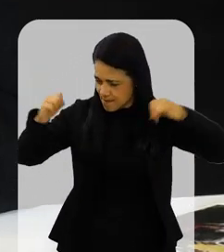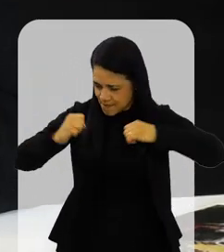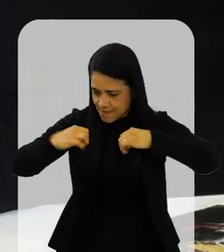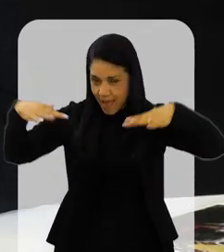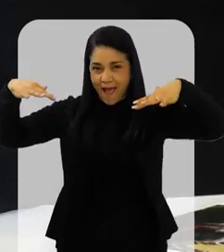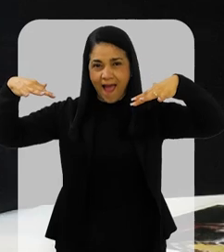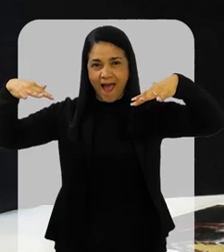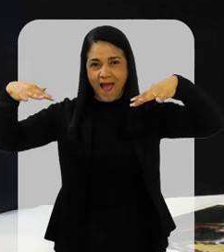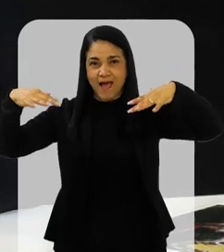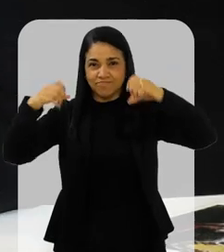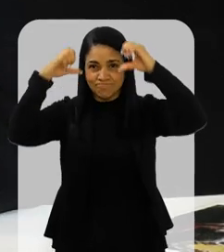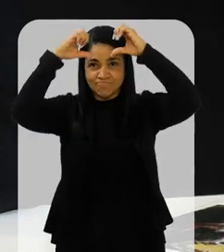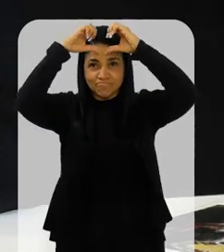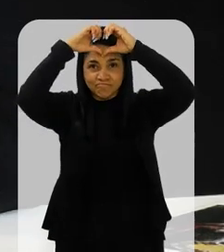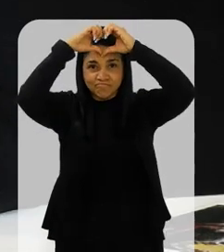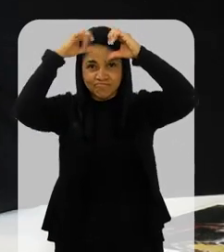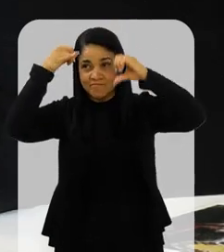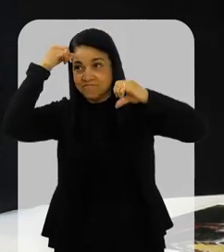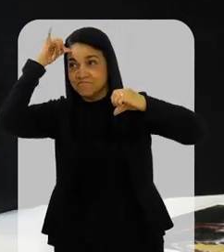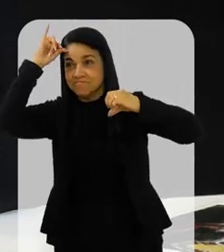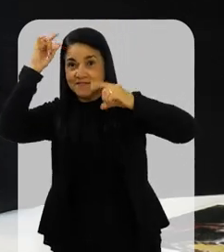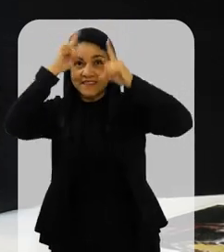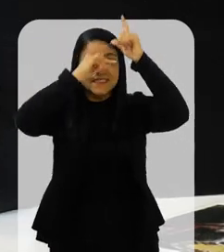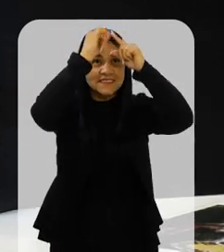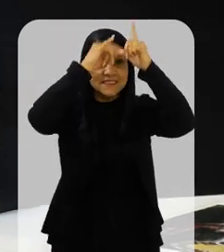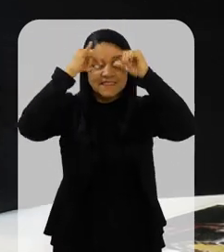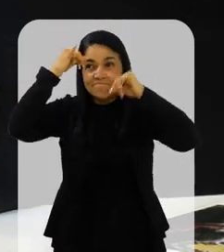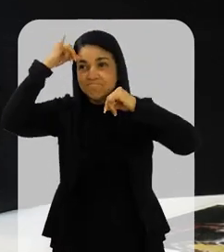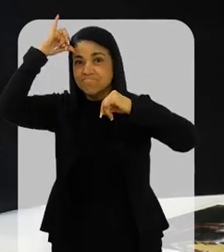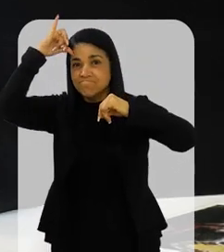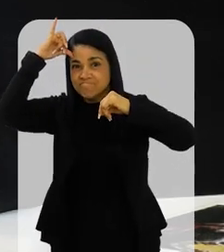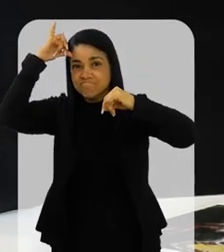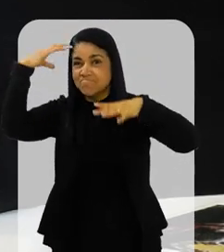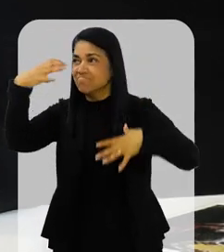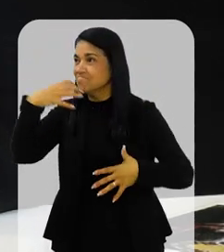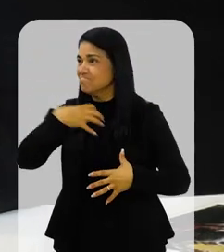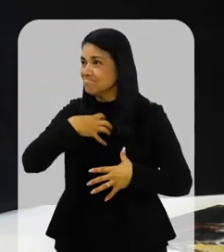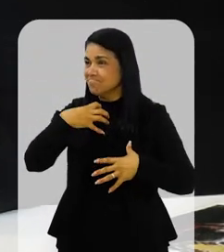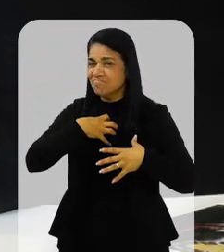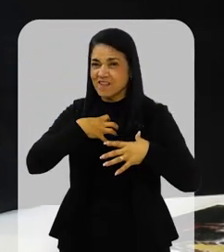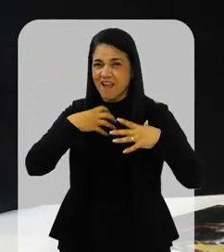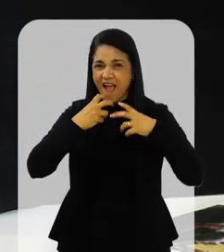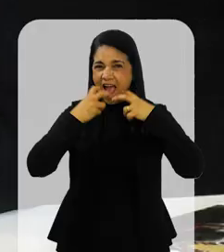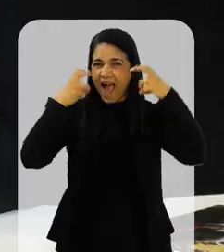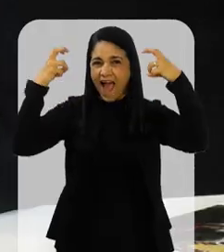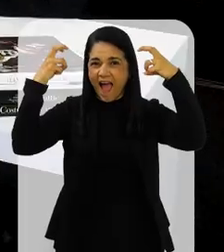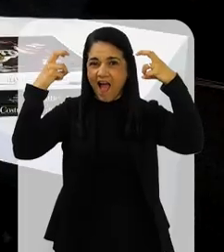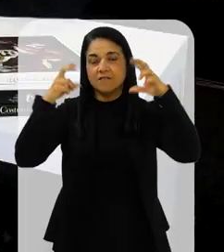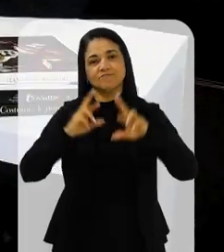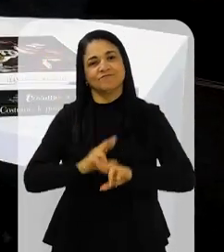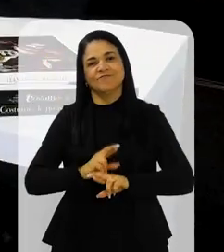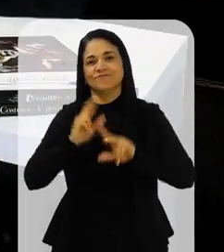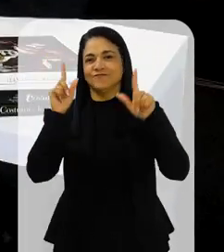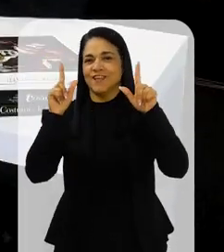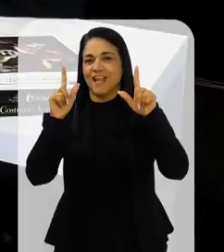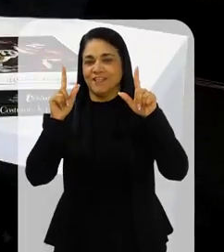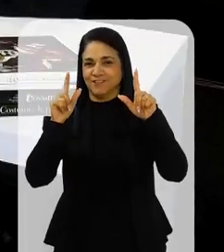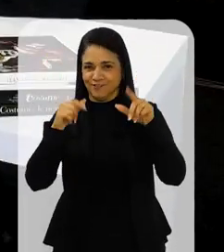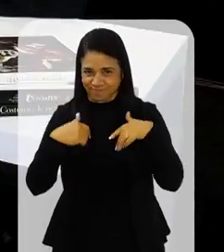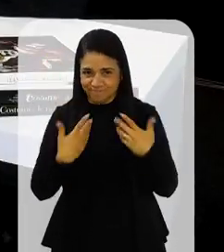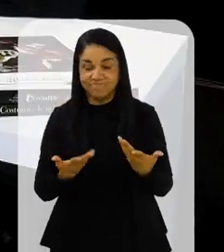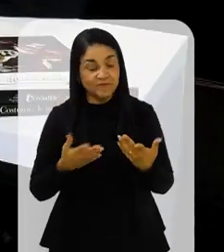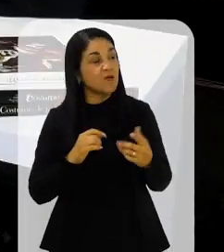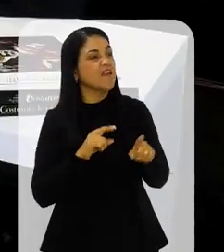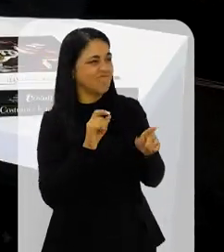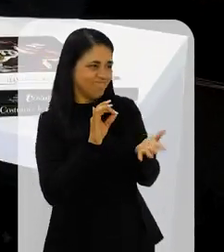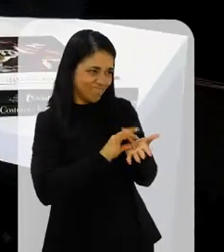do Caprichoso ou do Garantido, você sentir aquela pancada de gente é impressionante, né? Totalmente diferente do